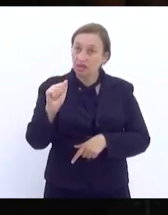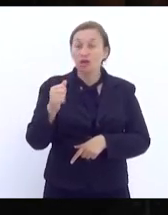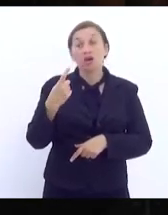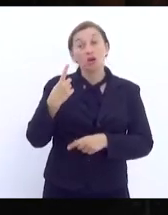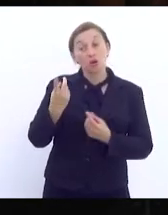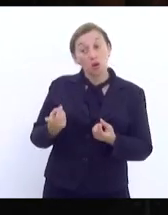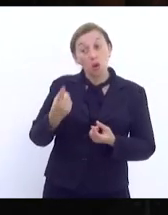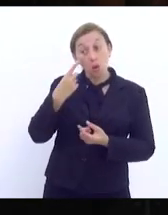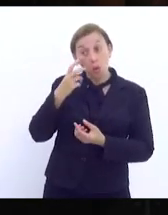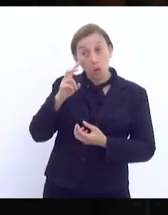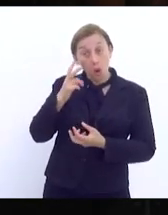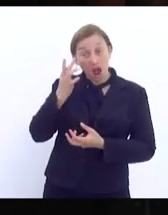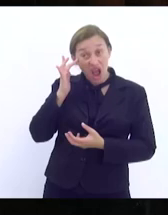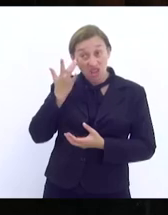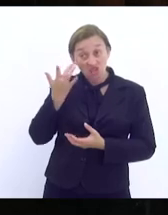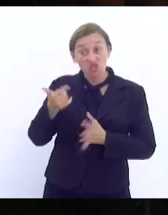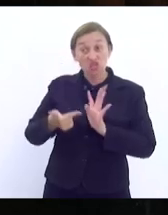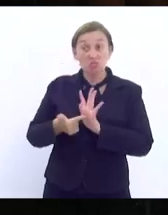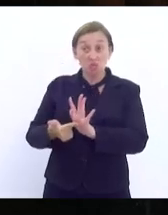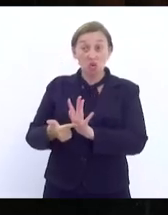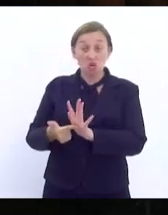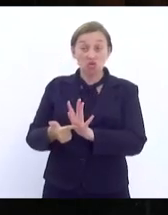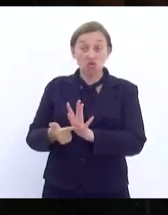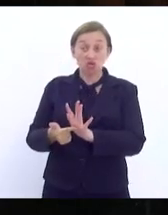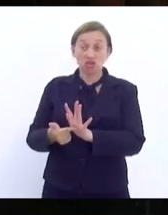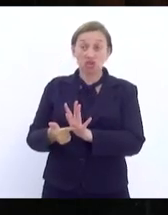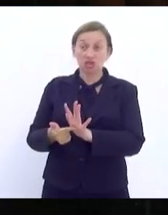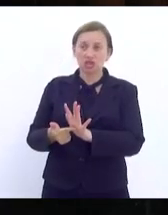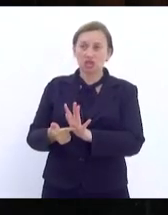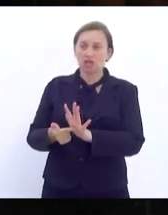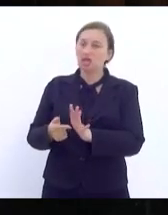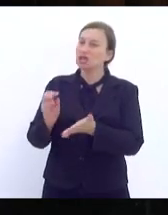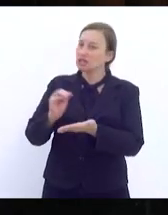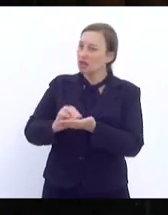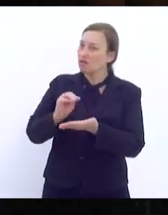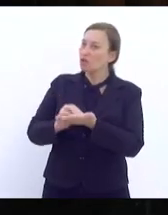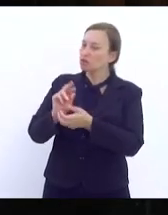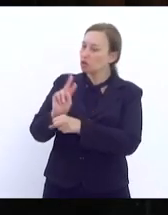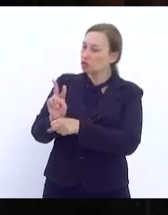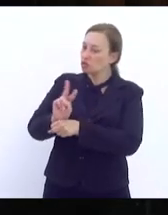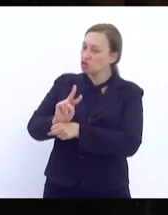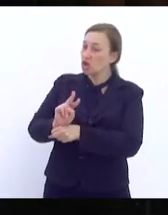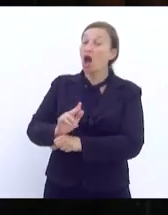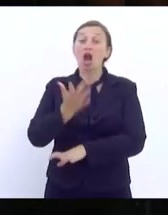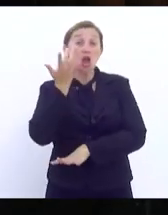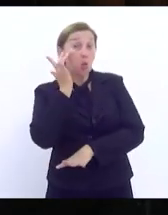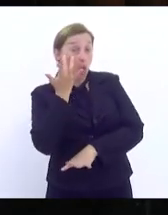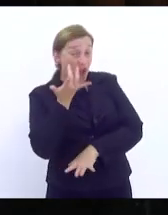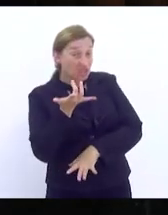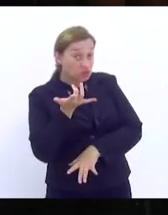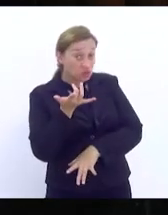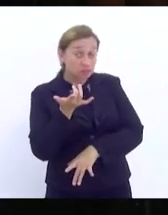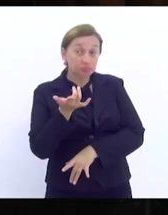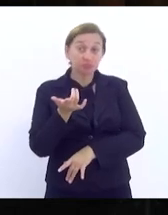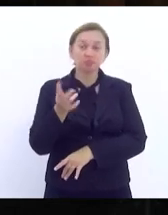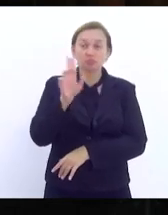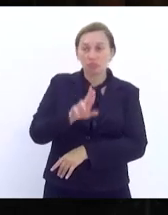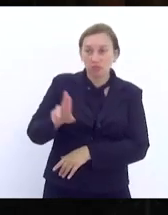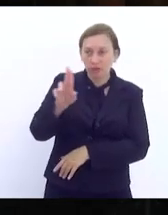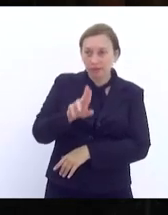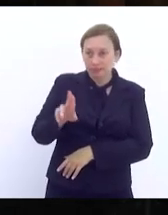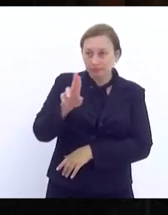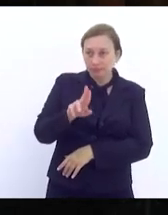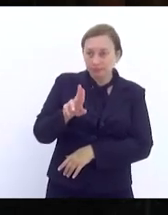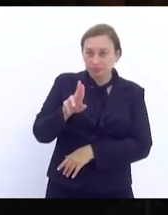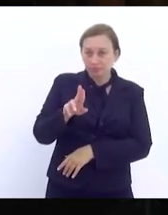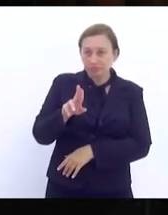de extremo conforto por parte das facções criminosas eu acho inclusive E aí utilizando a minha